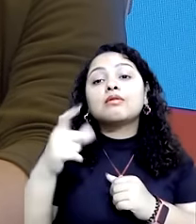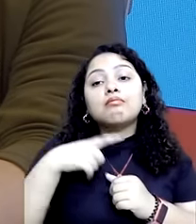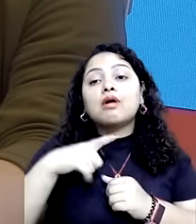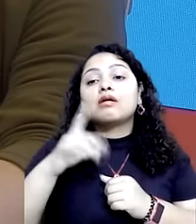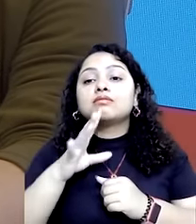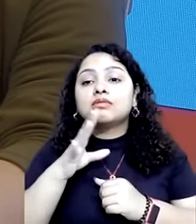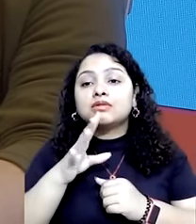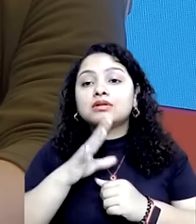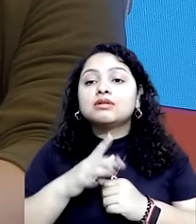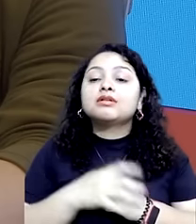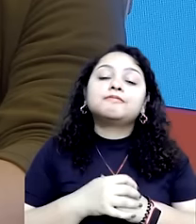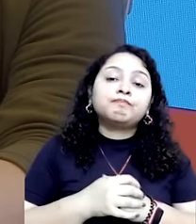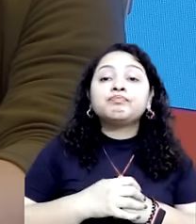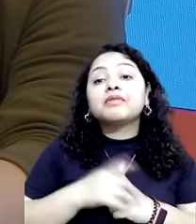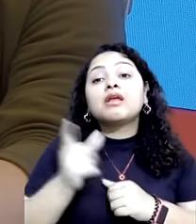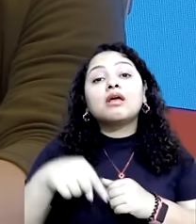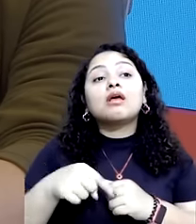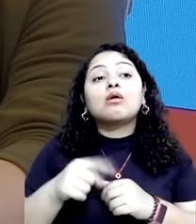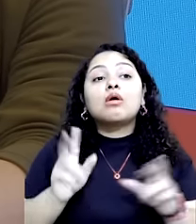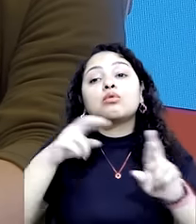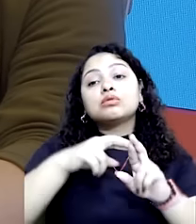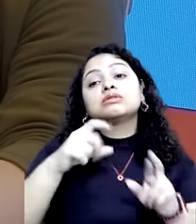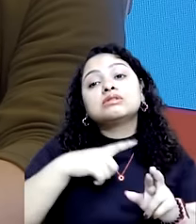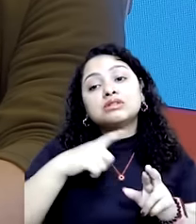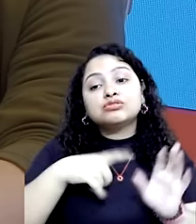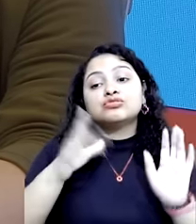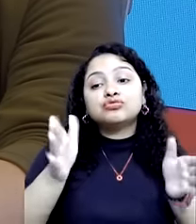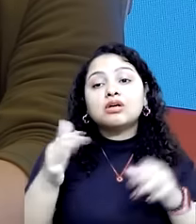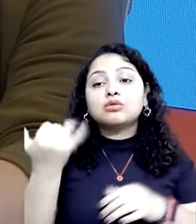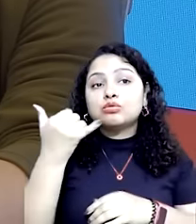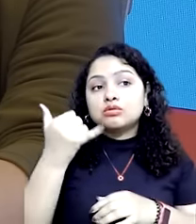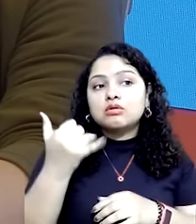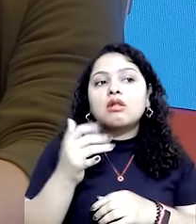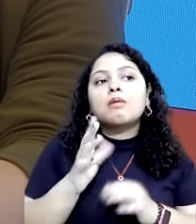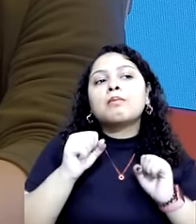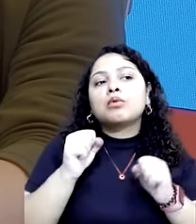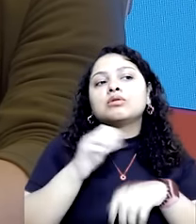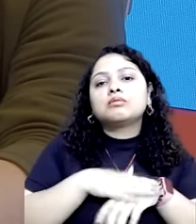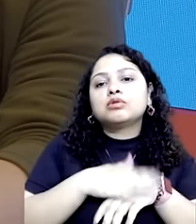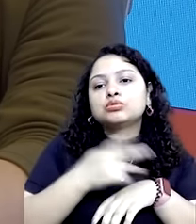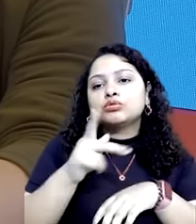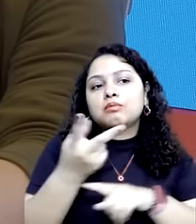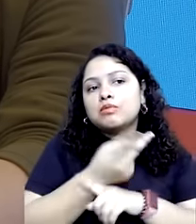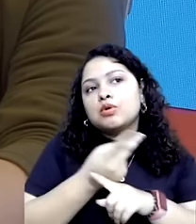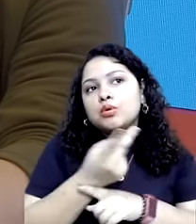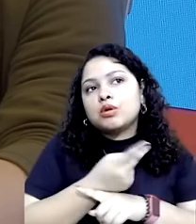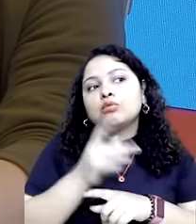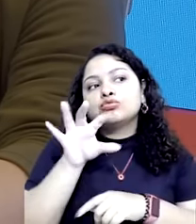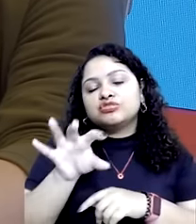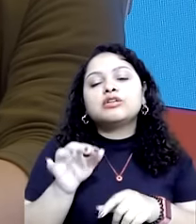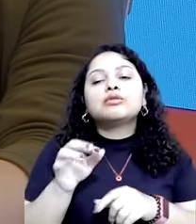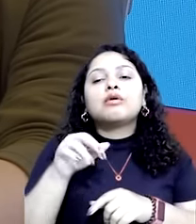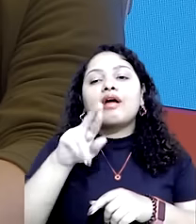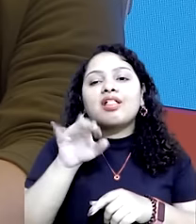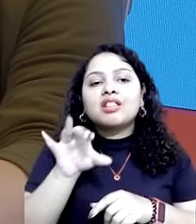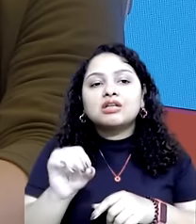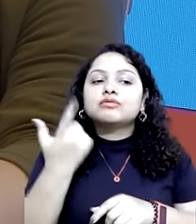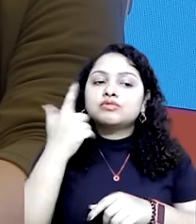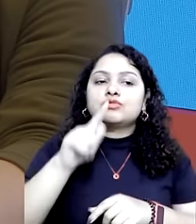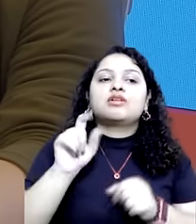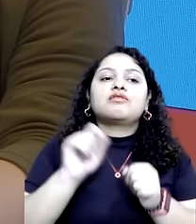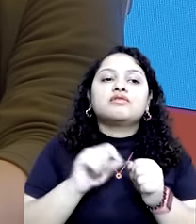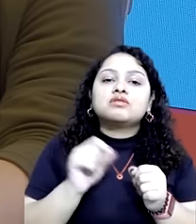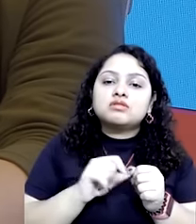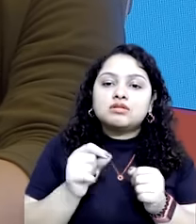bacana ali naquela imagem e é uma coisa um recurso ali que já tem no celular você só você ir lá e procurar modo retrato e você consegue fazer isso